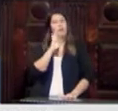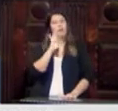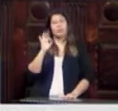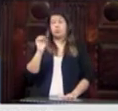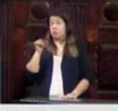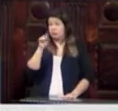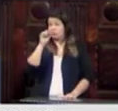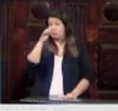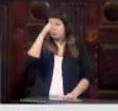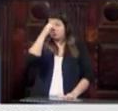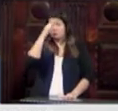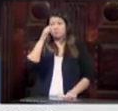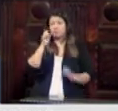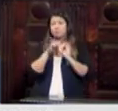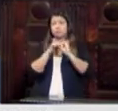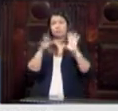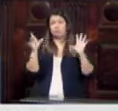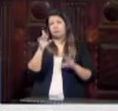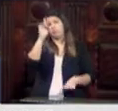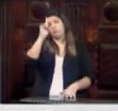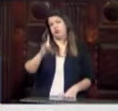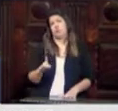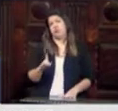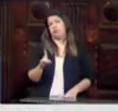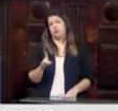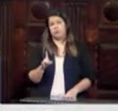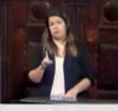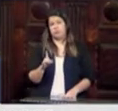quiser e a gente tem o direito de pensar de forma